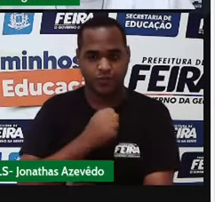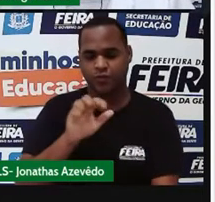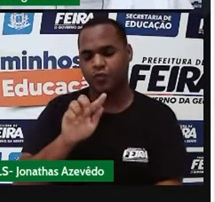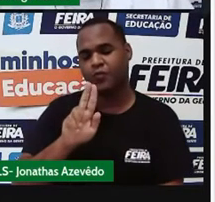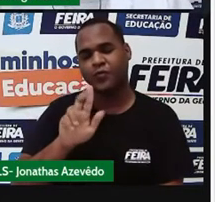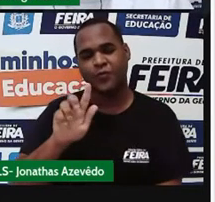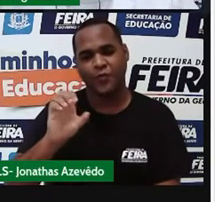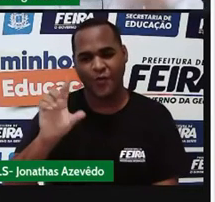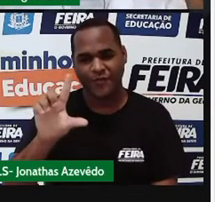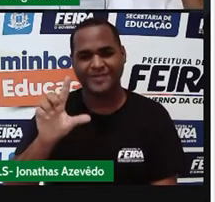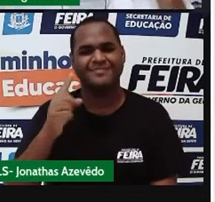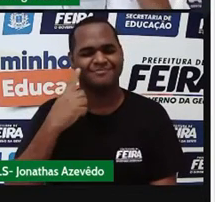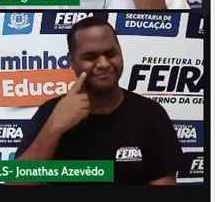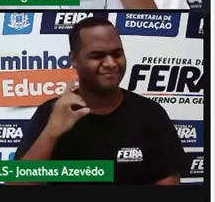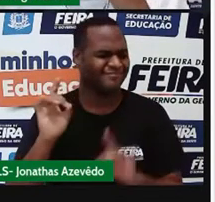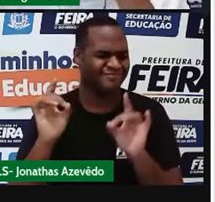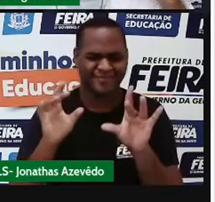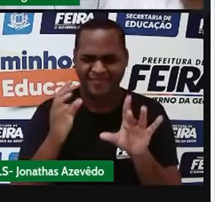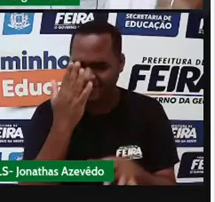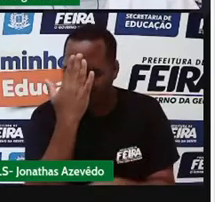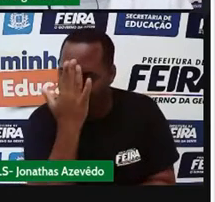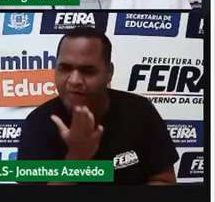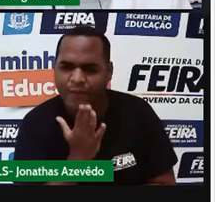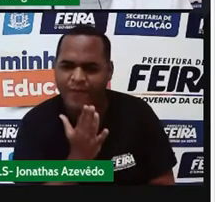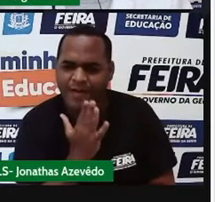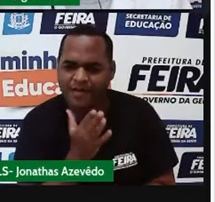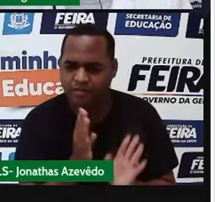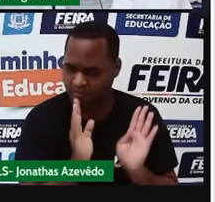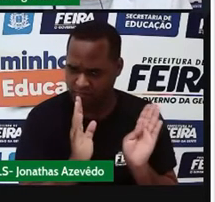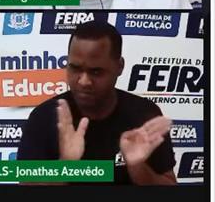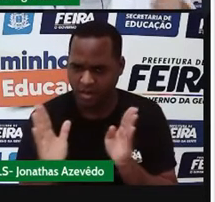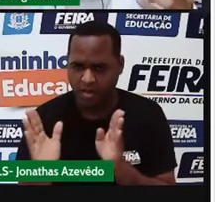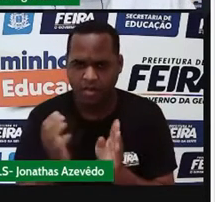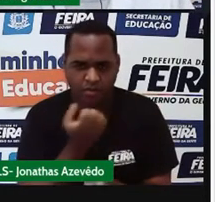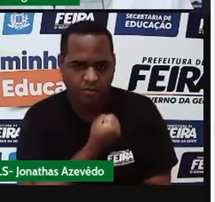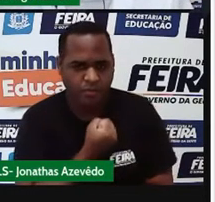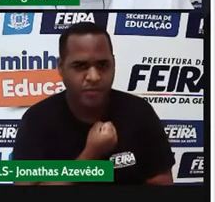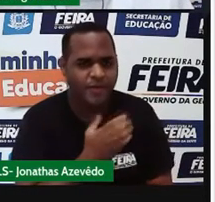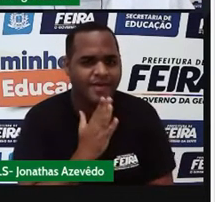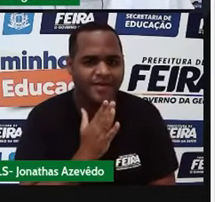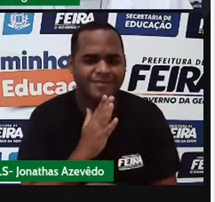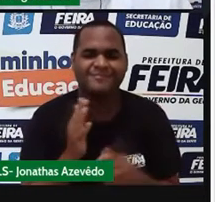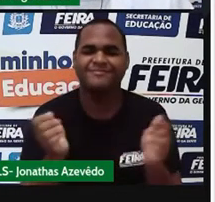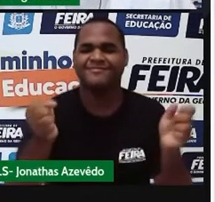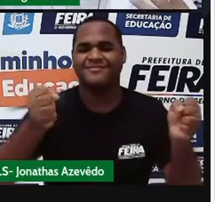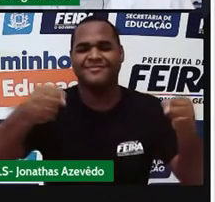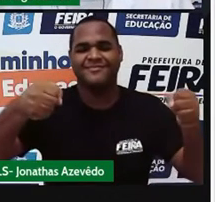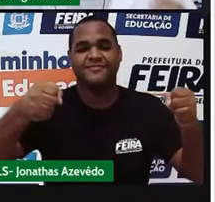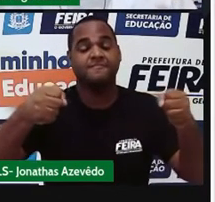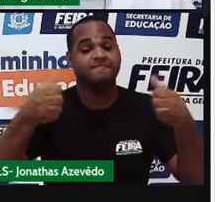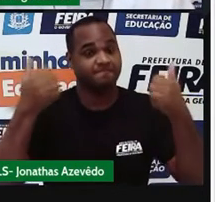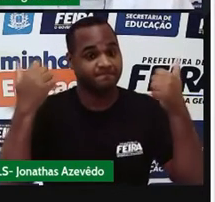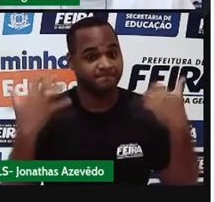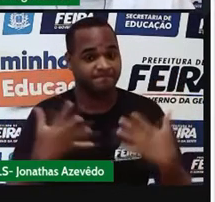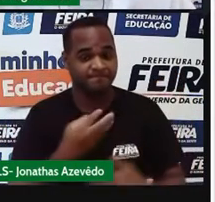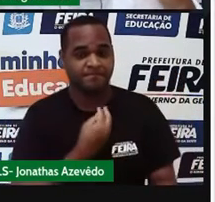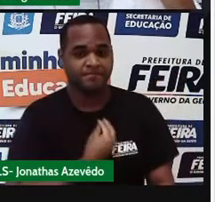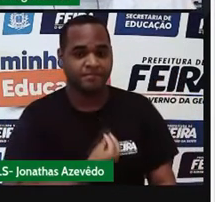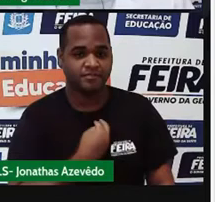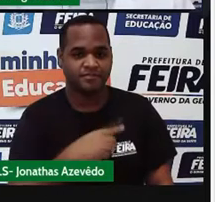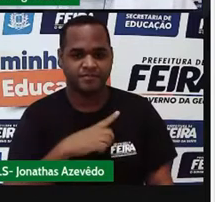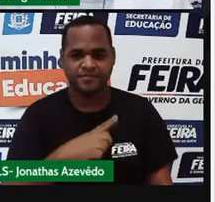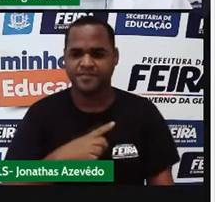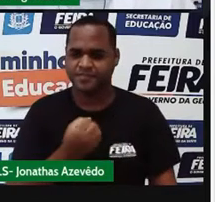ter o seu nome tá então você sabia disso você conhecia esse número Pois é né existe esse número